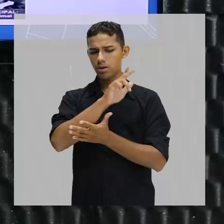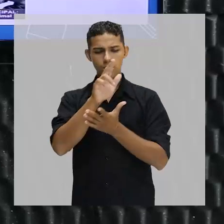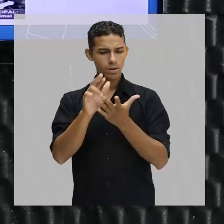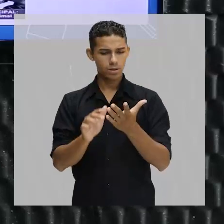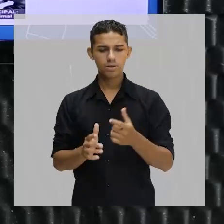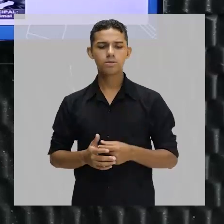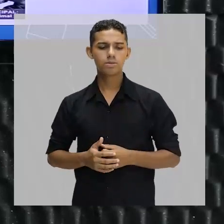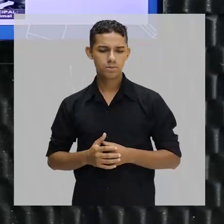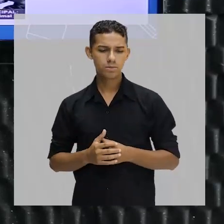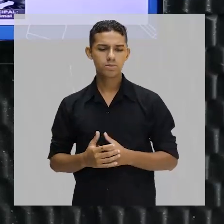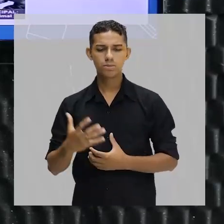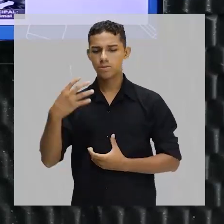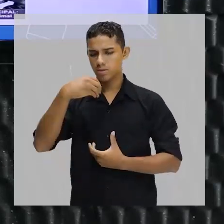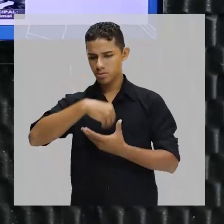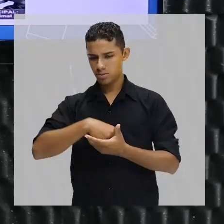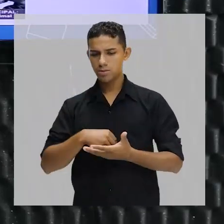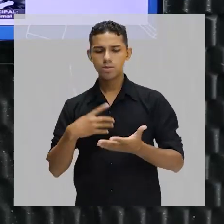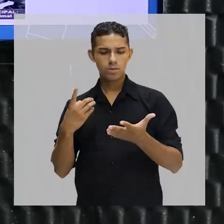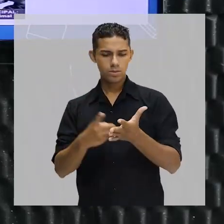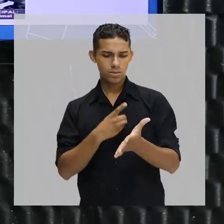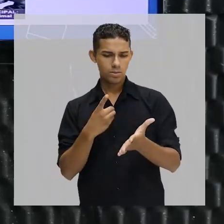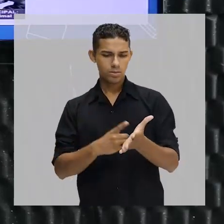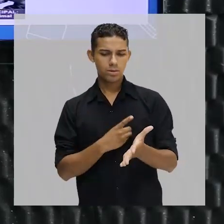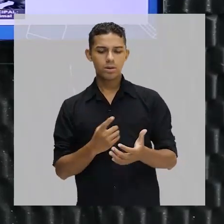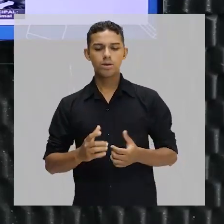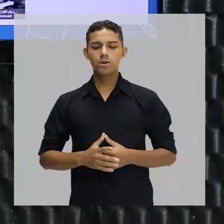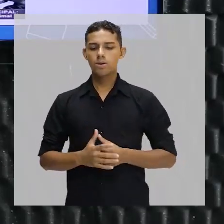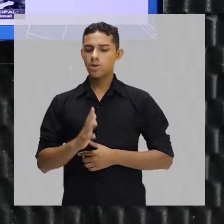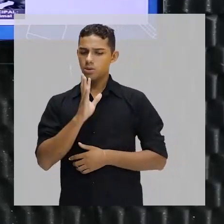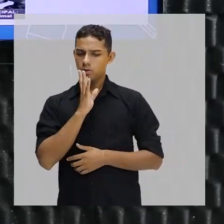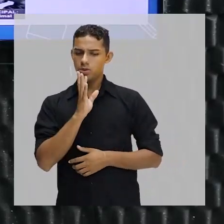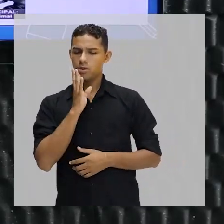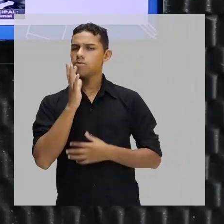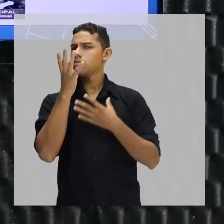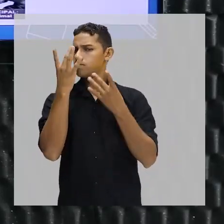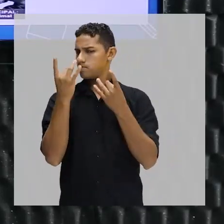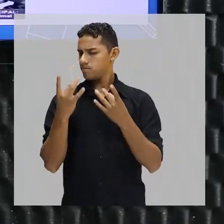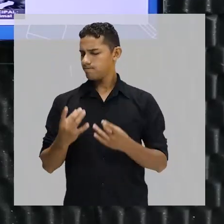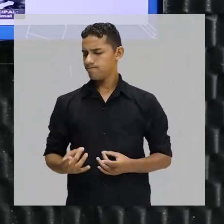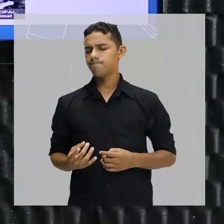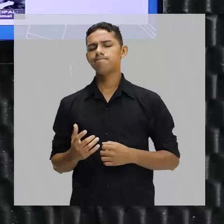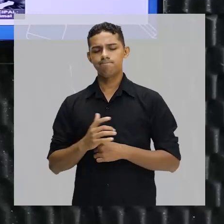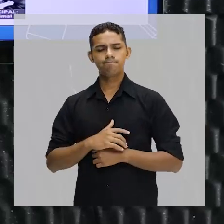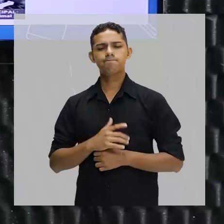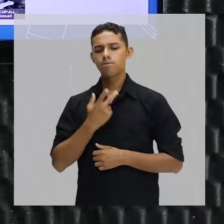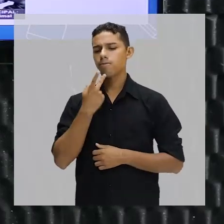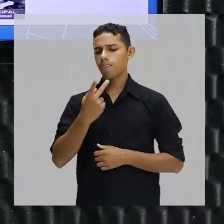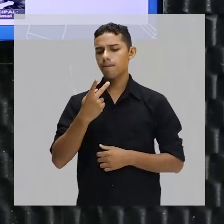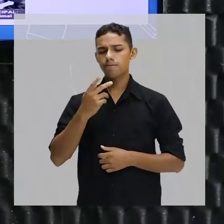significados dentro do dicionário, mas se eu perguntar para vocês, cada um teria uma definição diferente. E